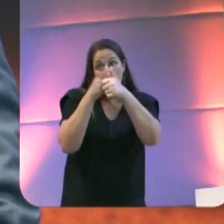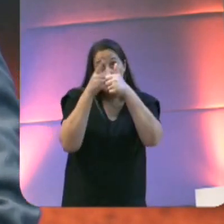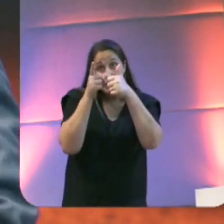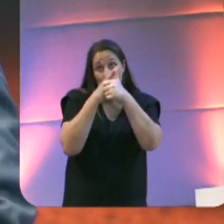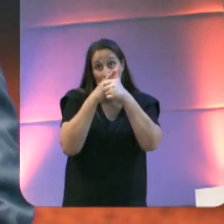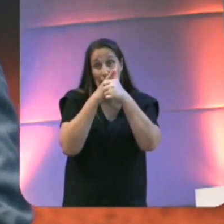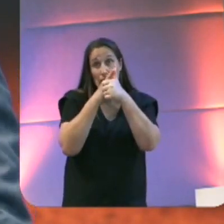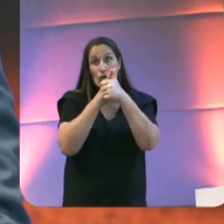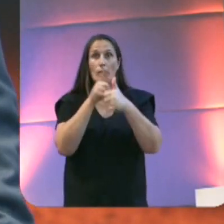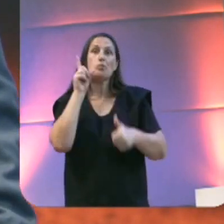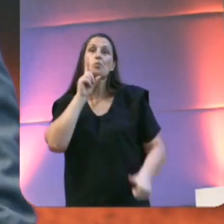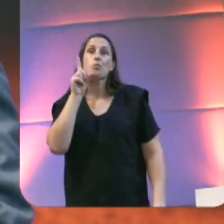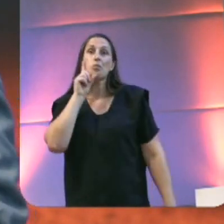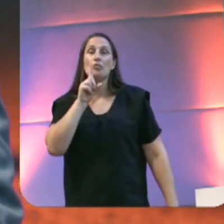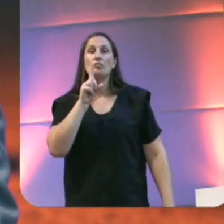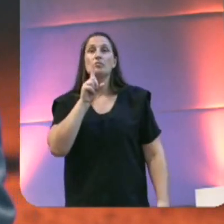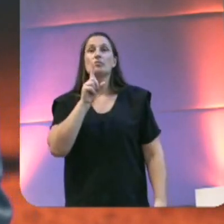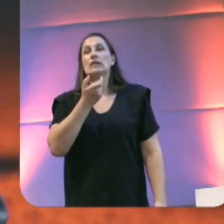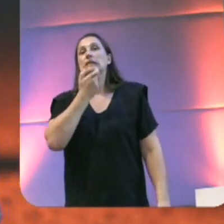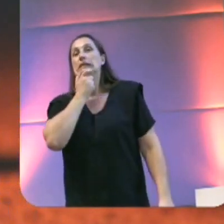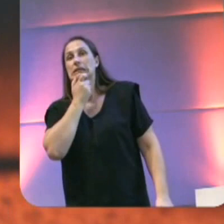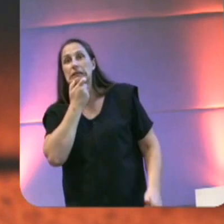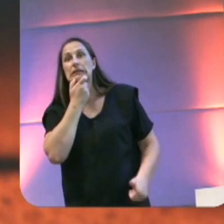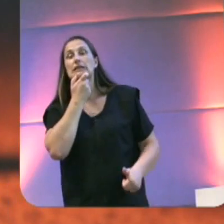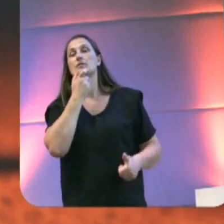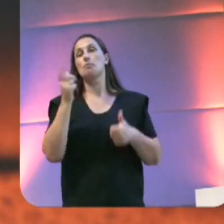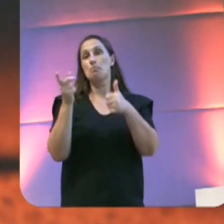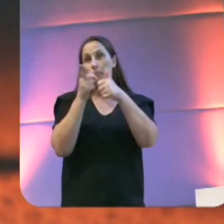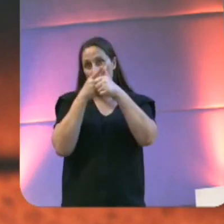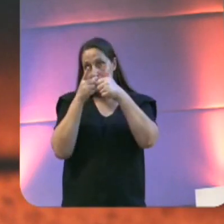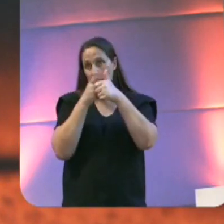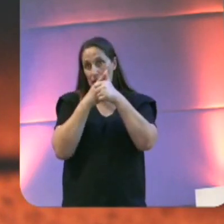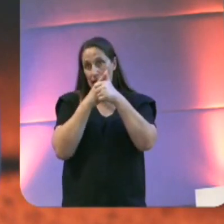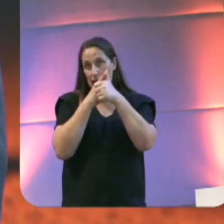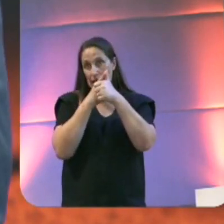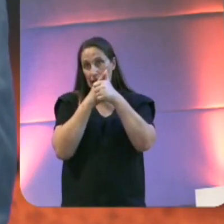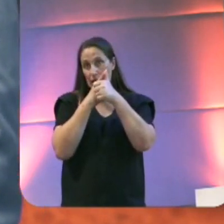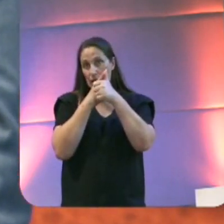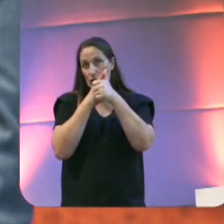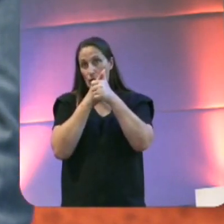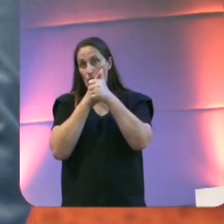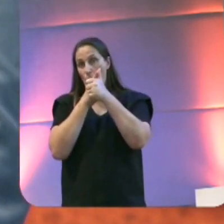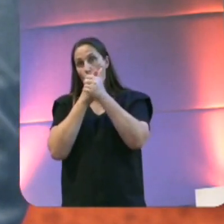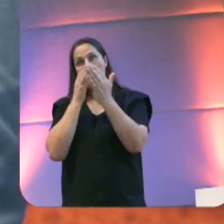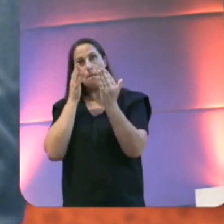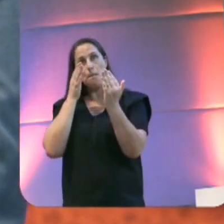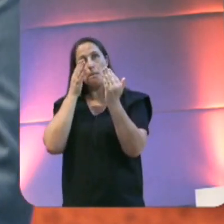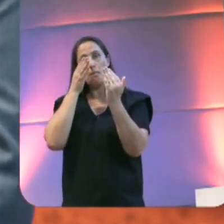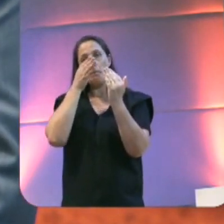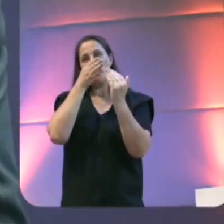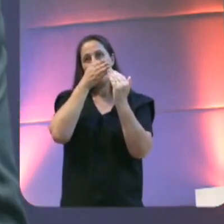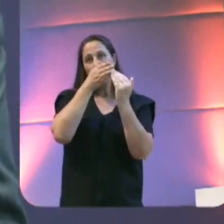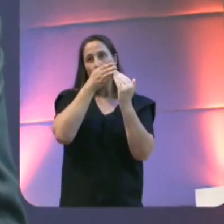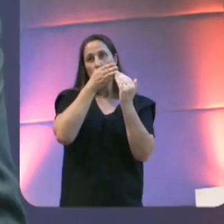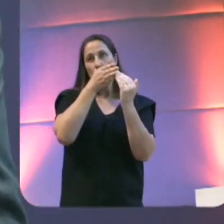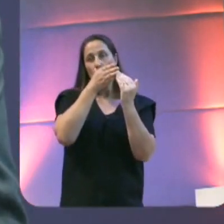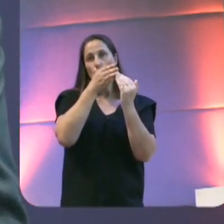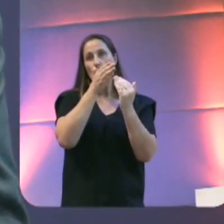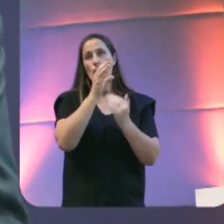avivamento americano e o avivamento inglês baseava-se numa teologia